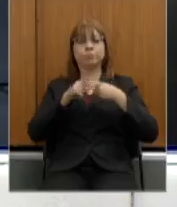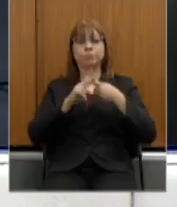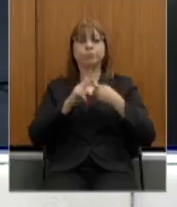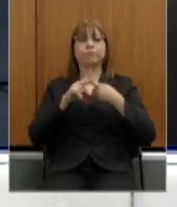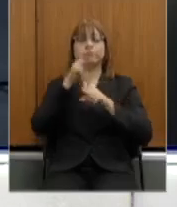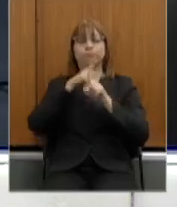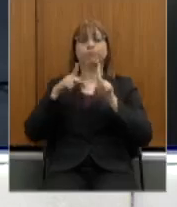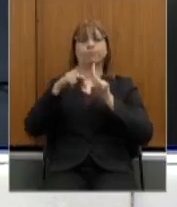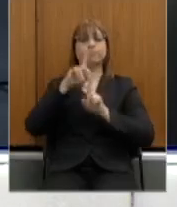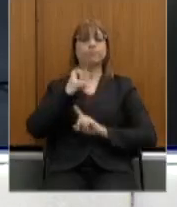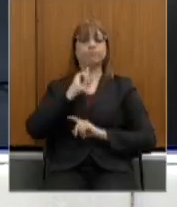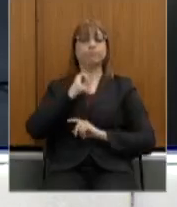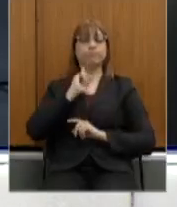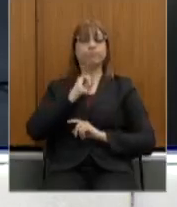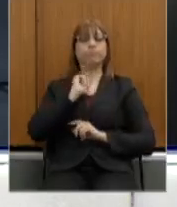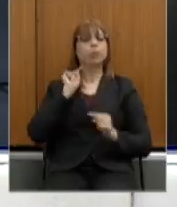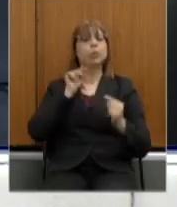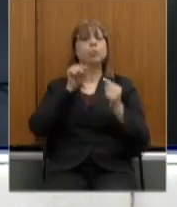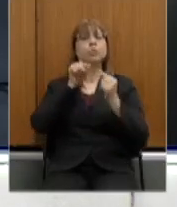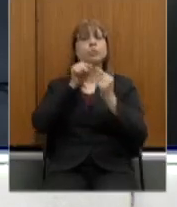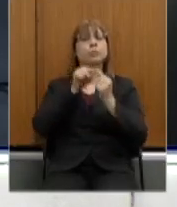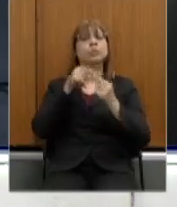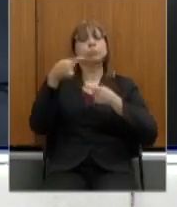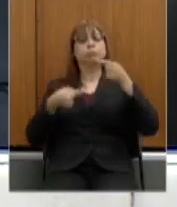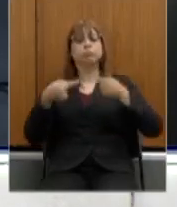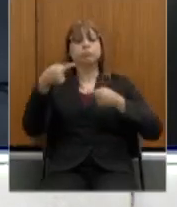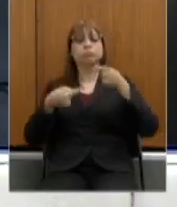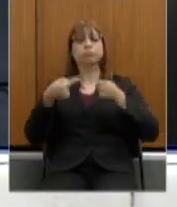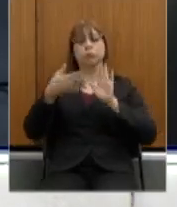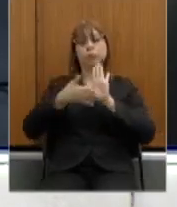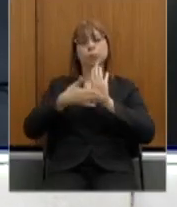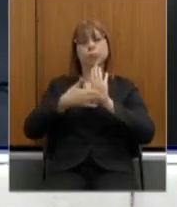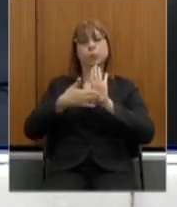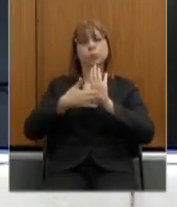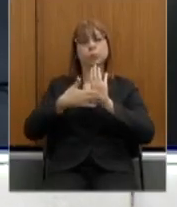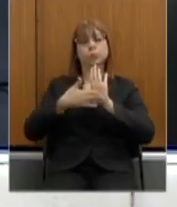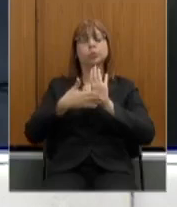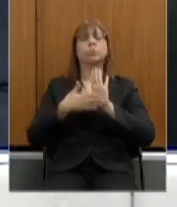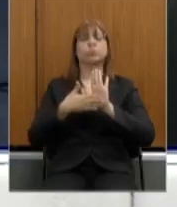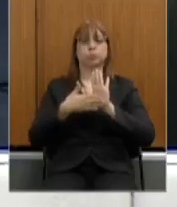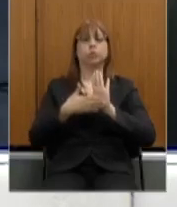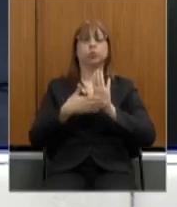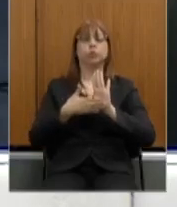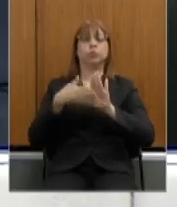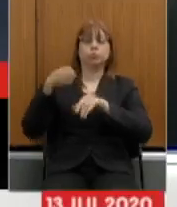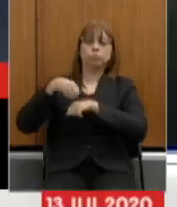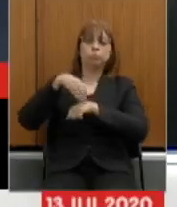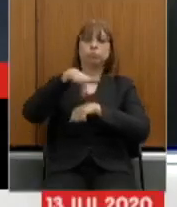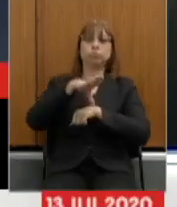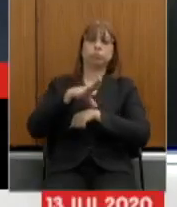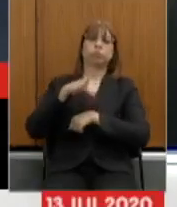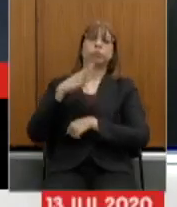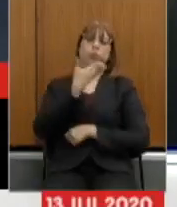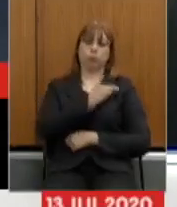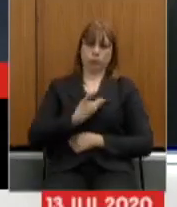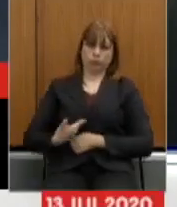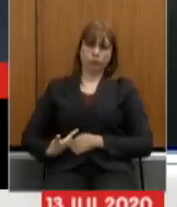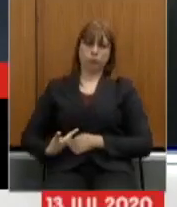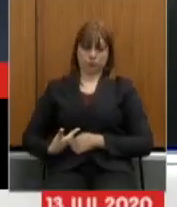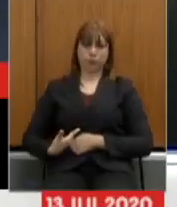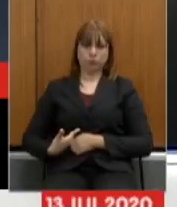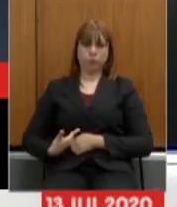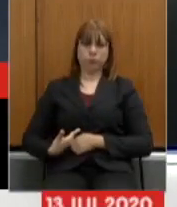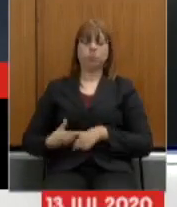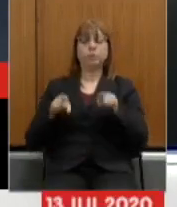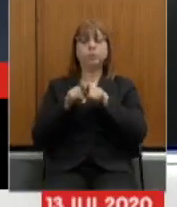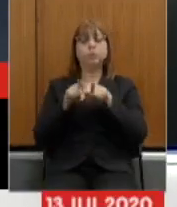realizado com a finalidade de debater a proposta de reforma encaminhada pelo governo do Estado e também ouvir